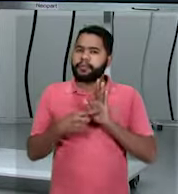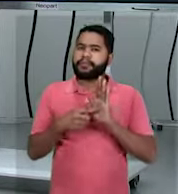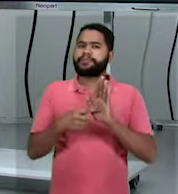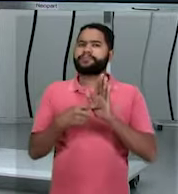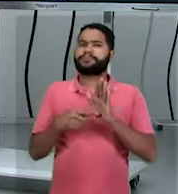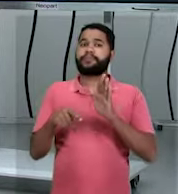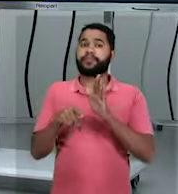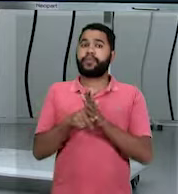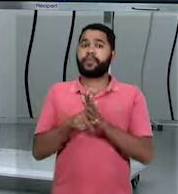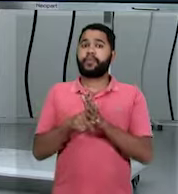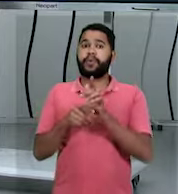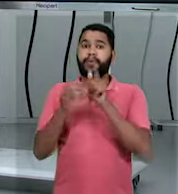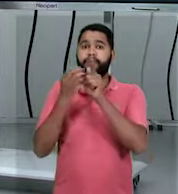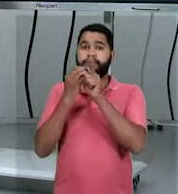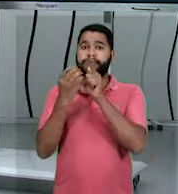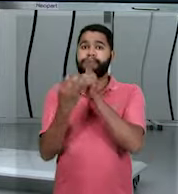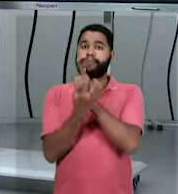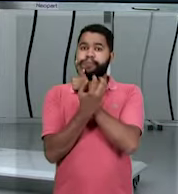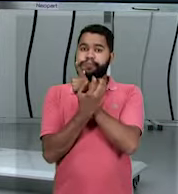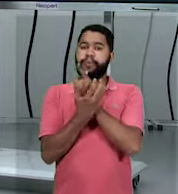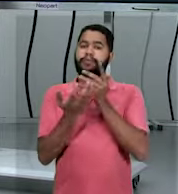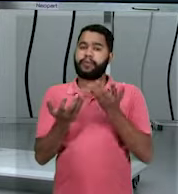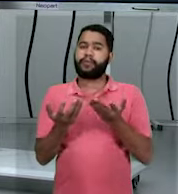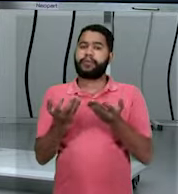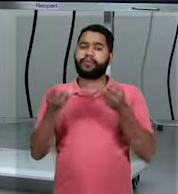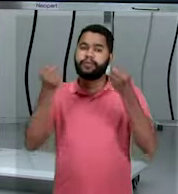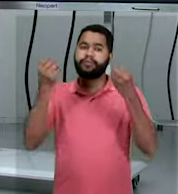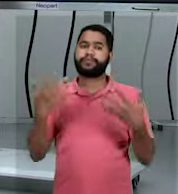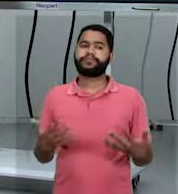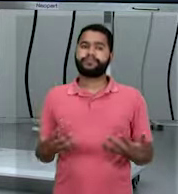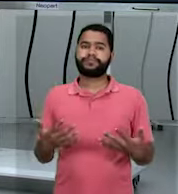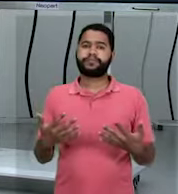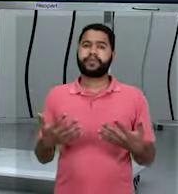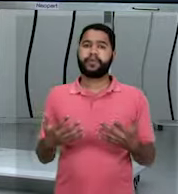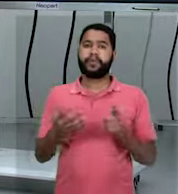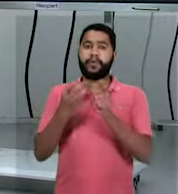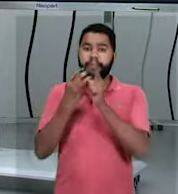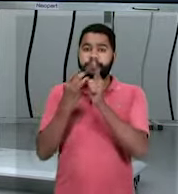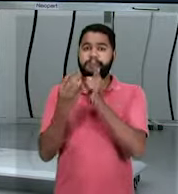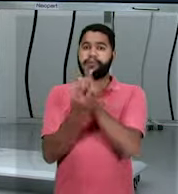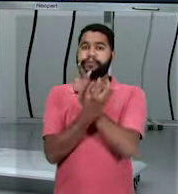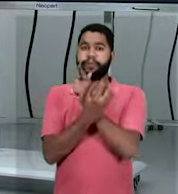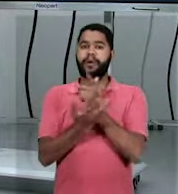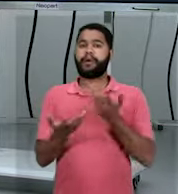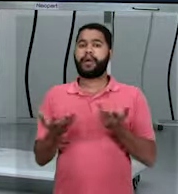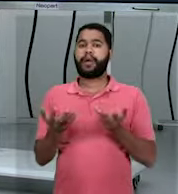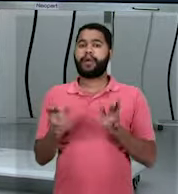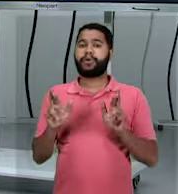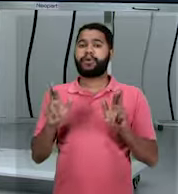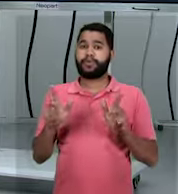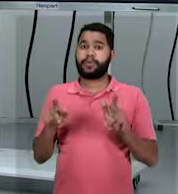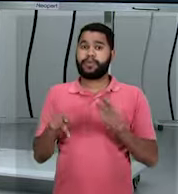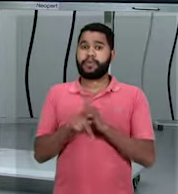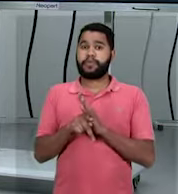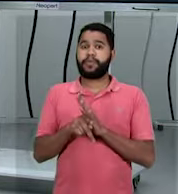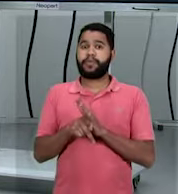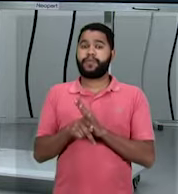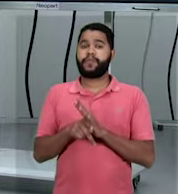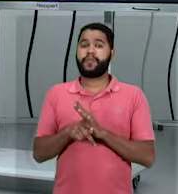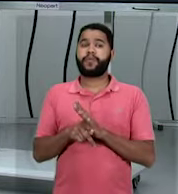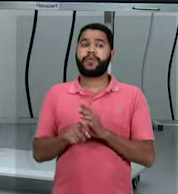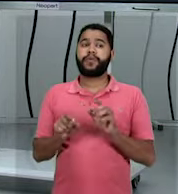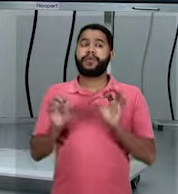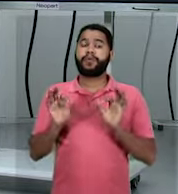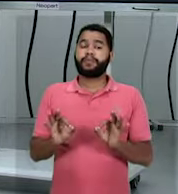dos testículos. Daí, então, que a gente fala que os testículos, né, a diferenciação do sexo, ele vai